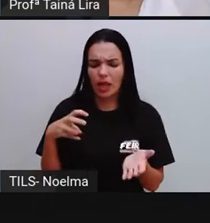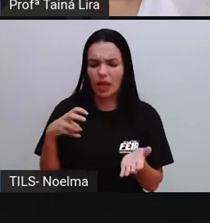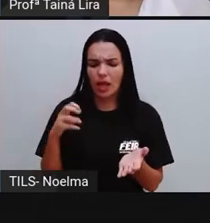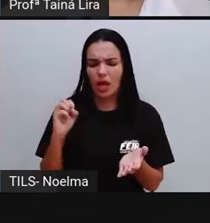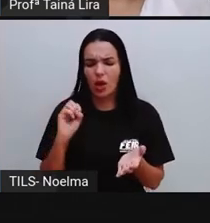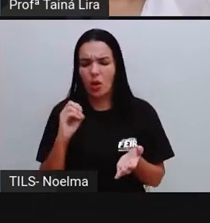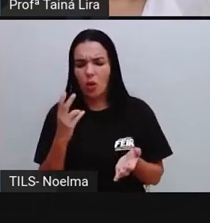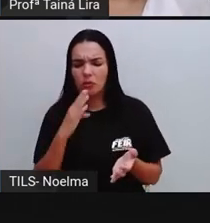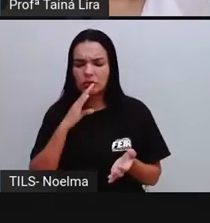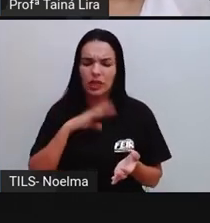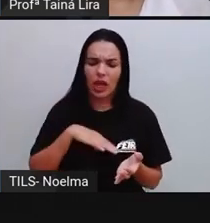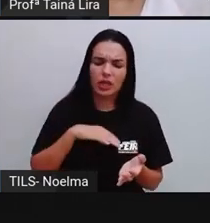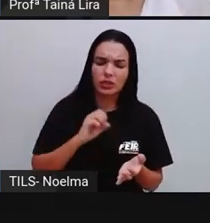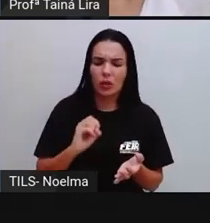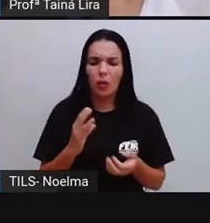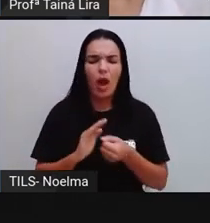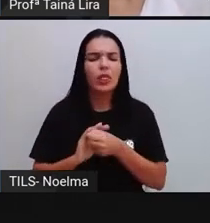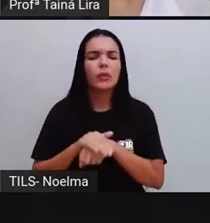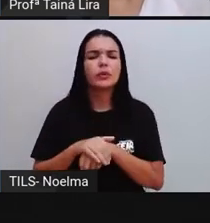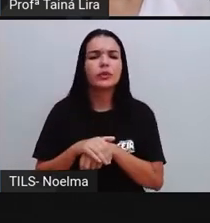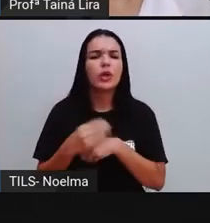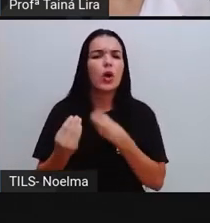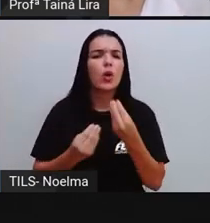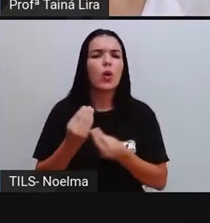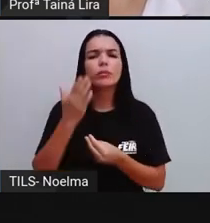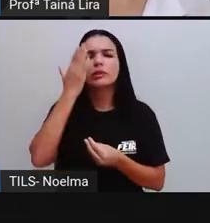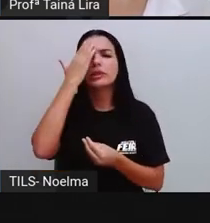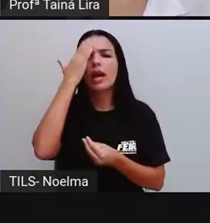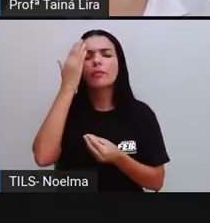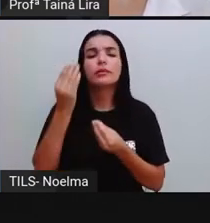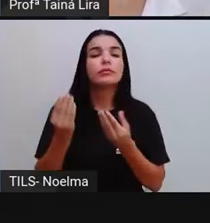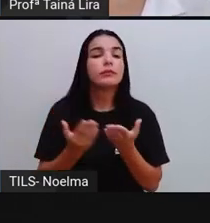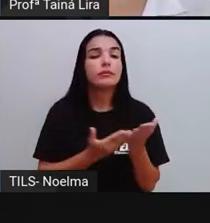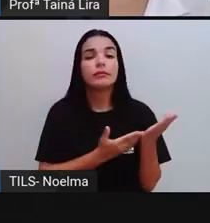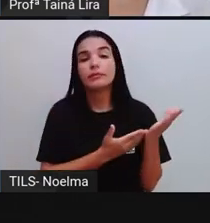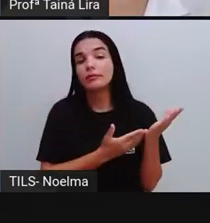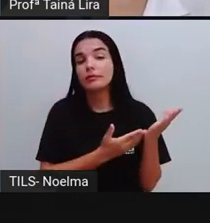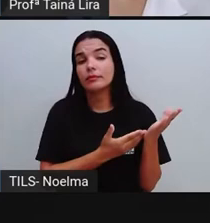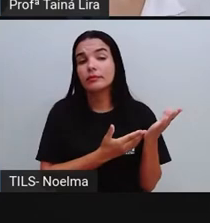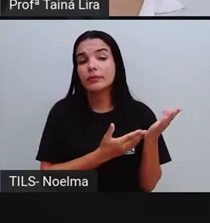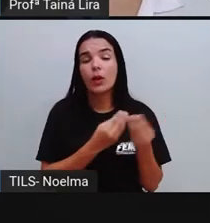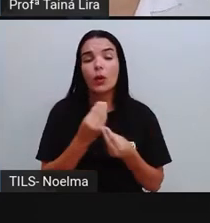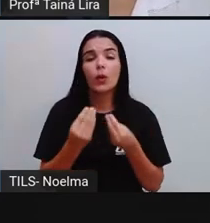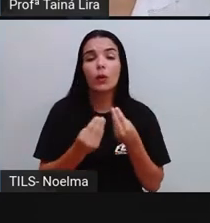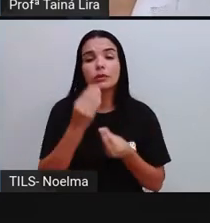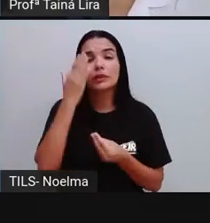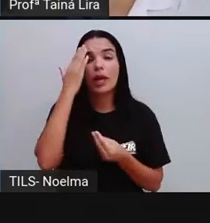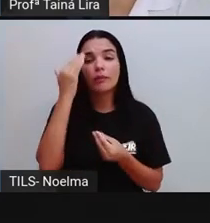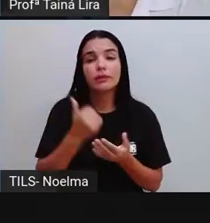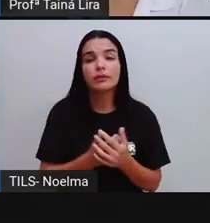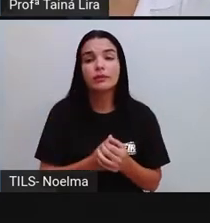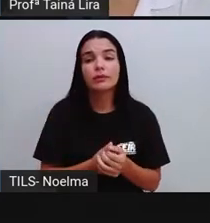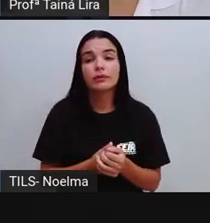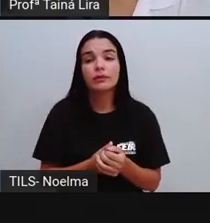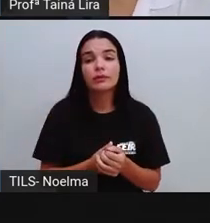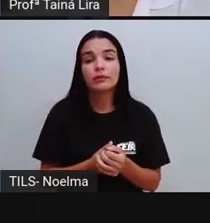vai de tarde ou de noite? Como é que a gente descobriu? Como é que a gente chegou aí a essa conclusão?